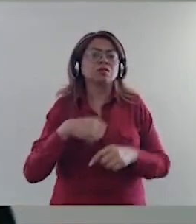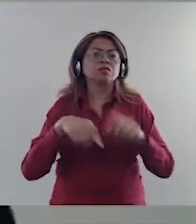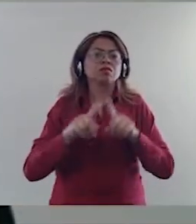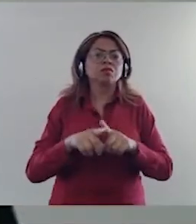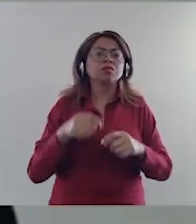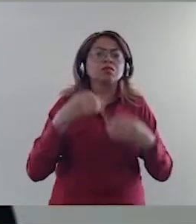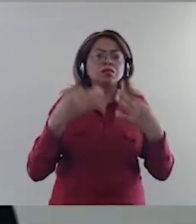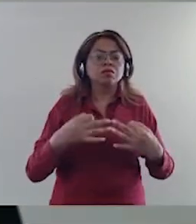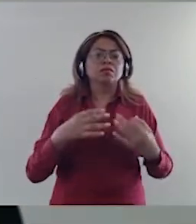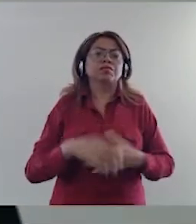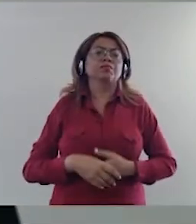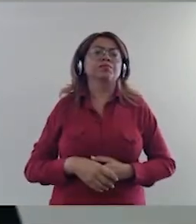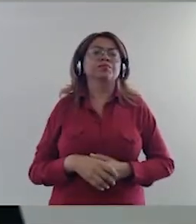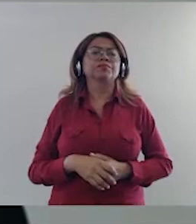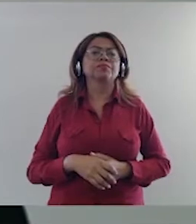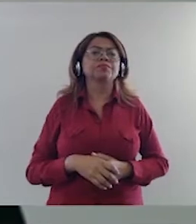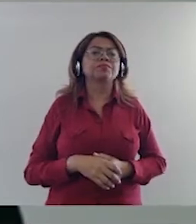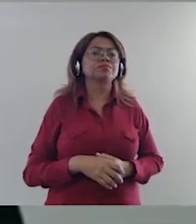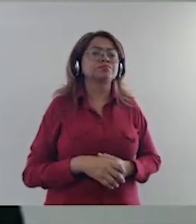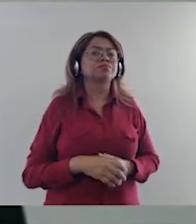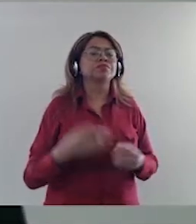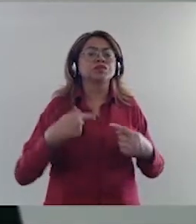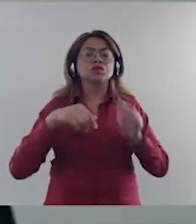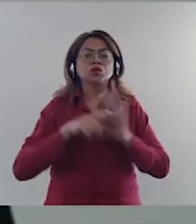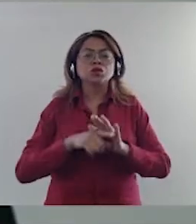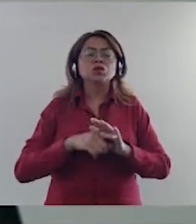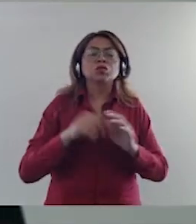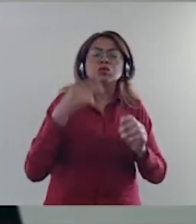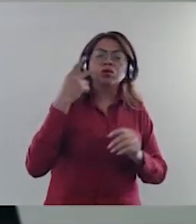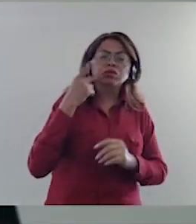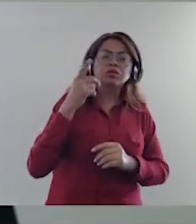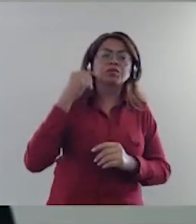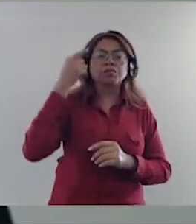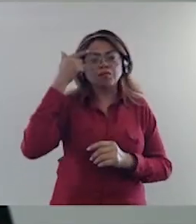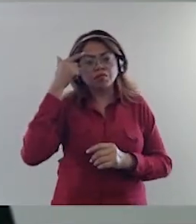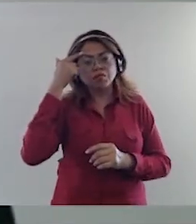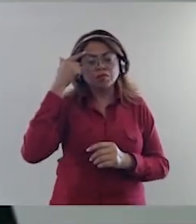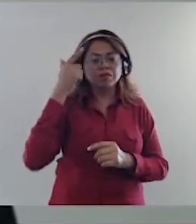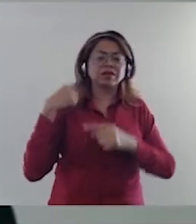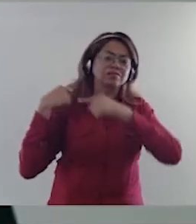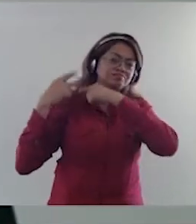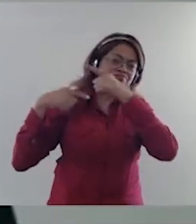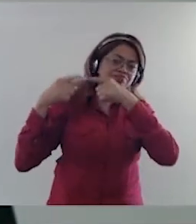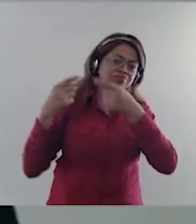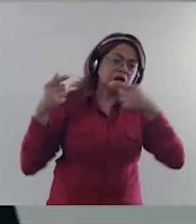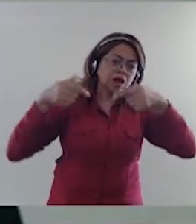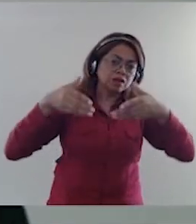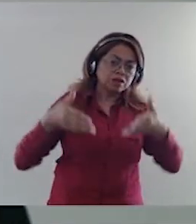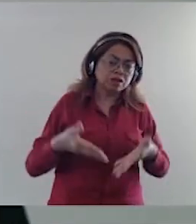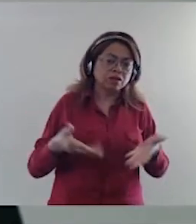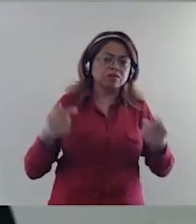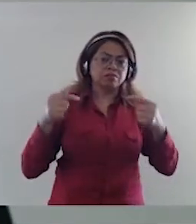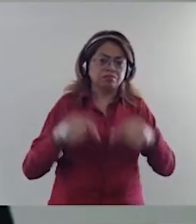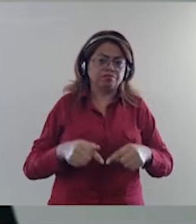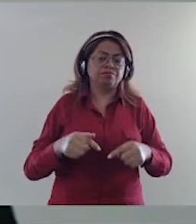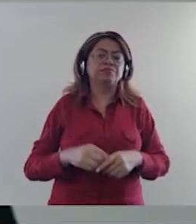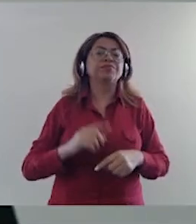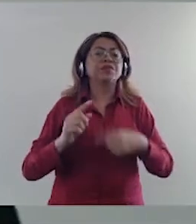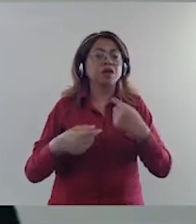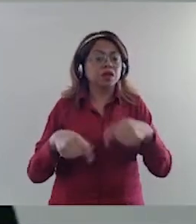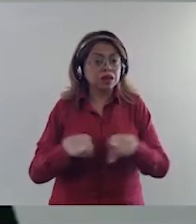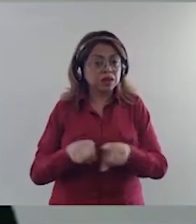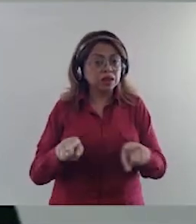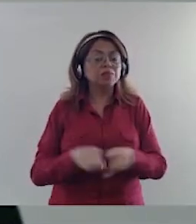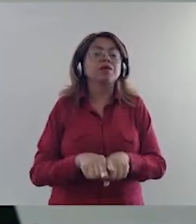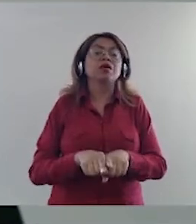rebus sic stantibus, da cláusula centenária que eu me referi. E, além de tudo, também o princípio